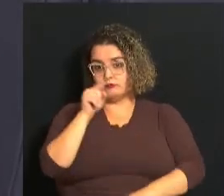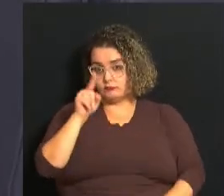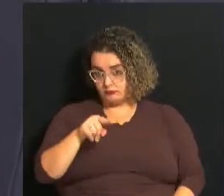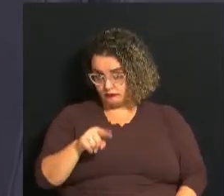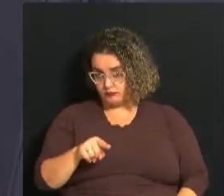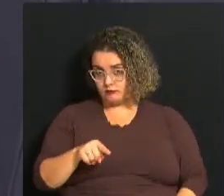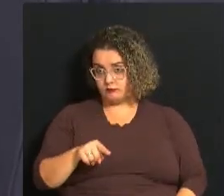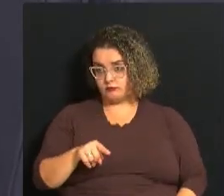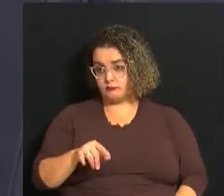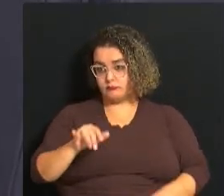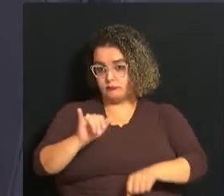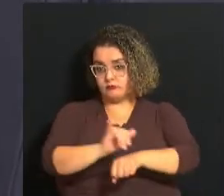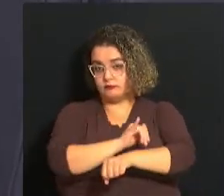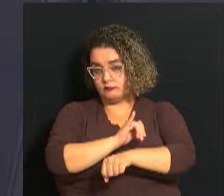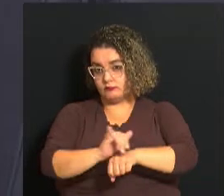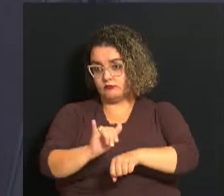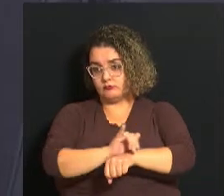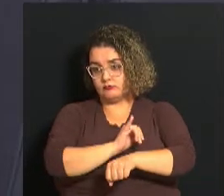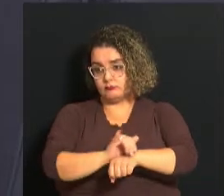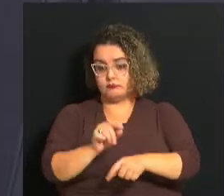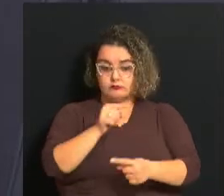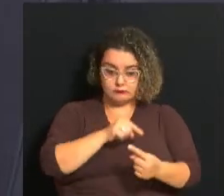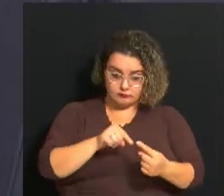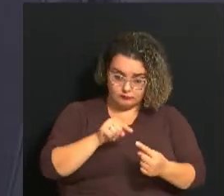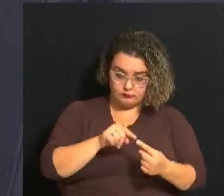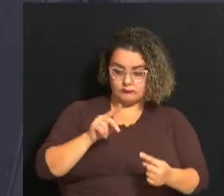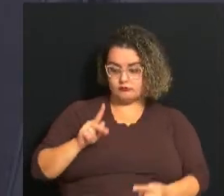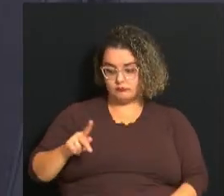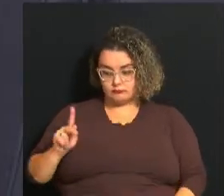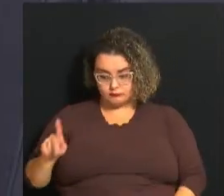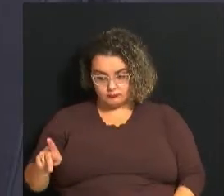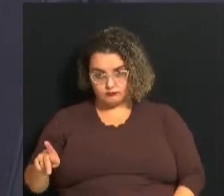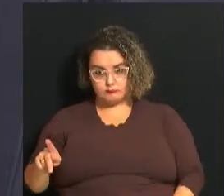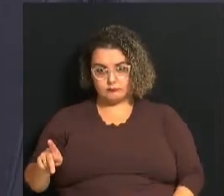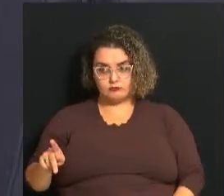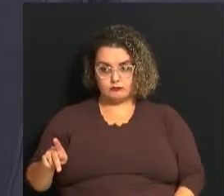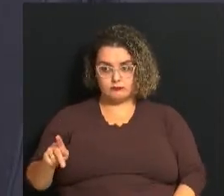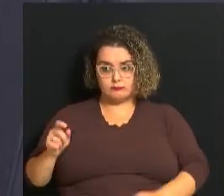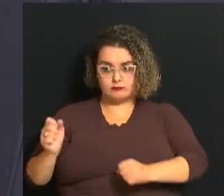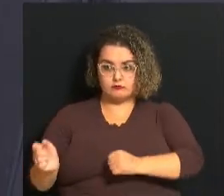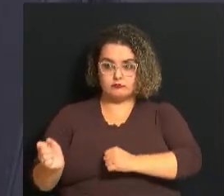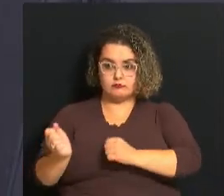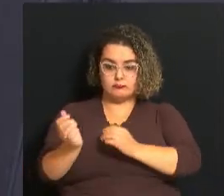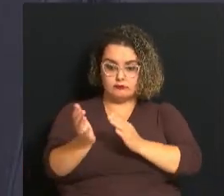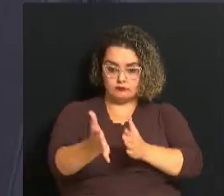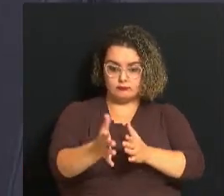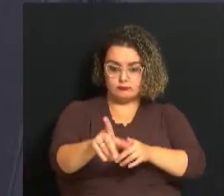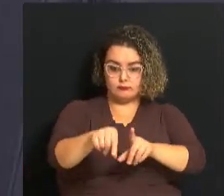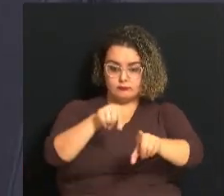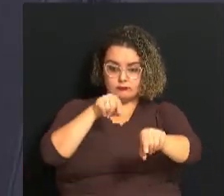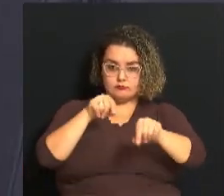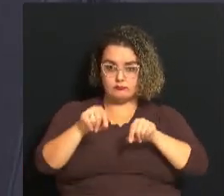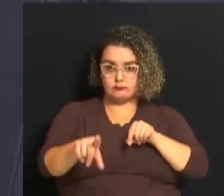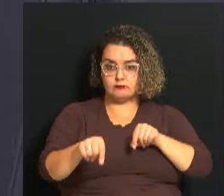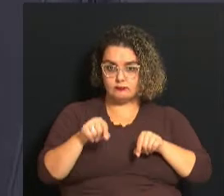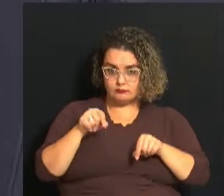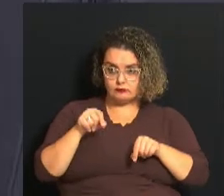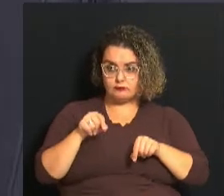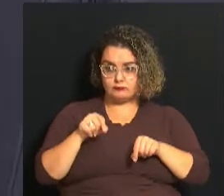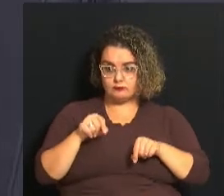instrumento que faça sentido ao docente e seja um orientador para suas tomadas de decisão